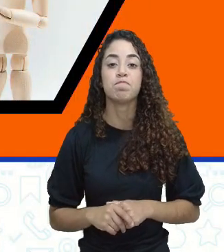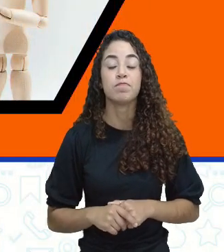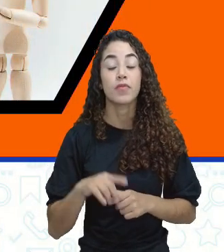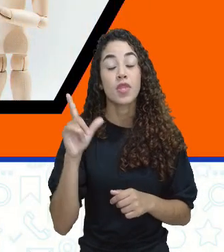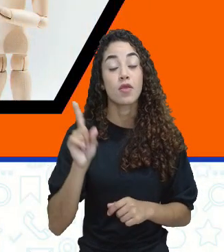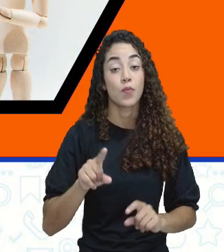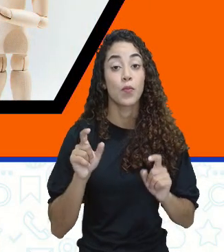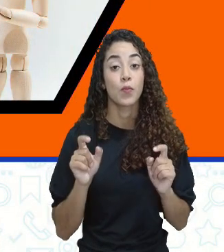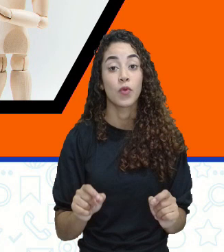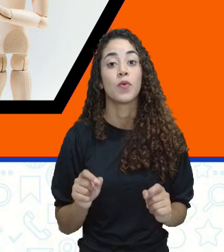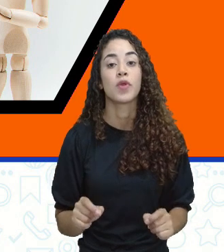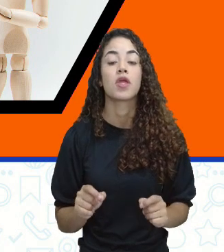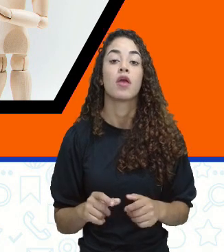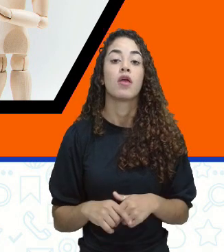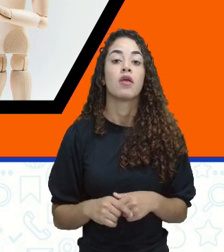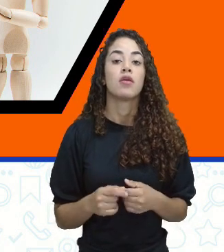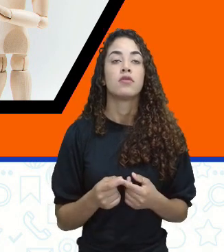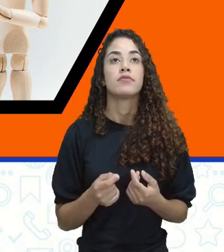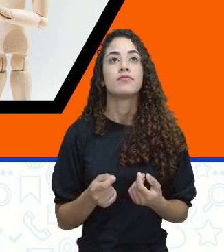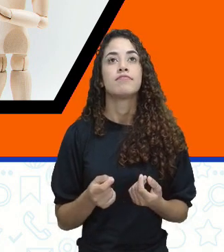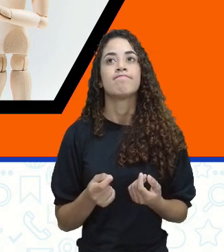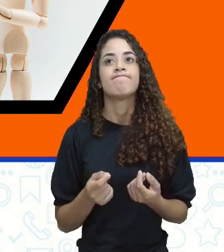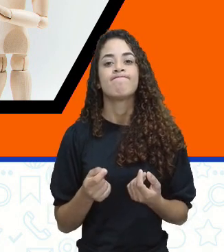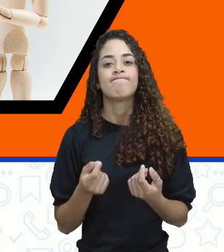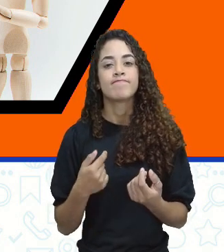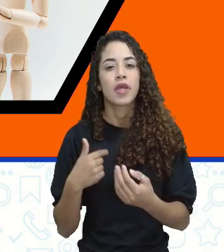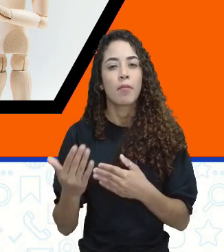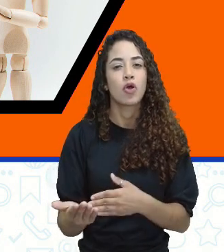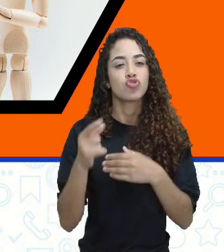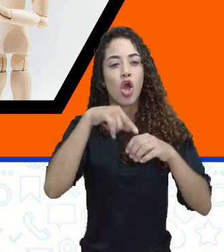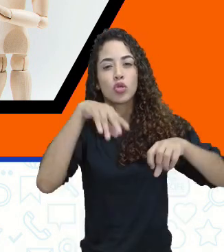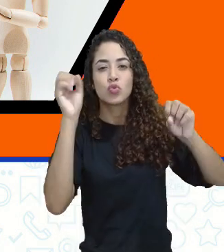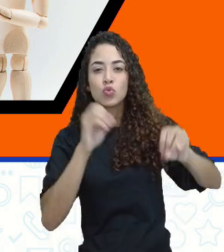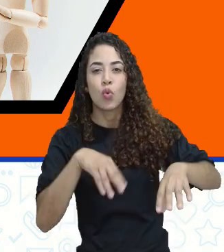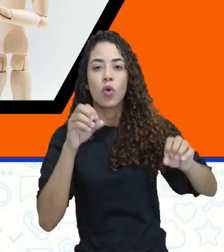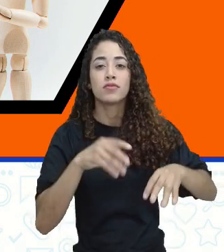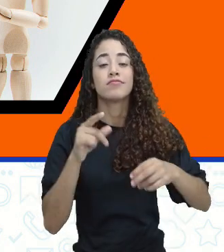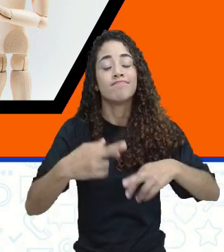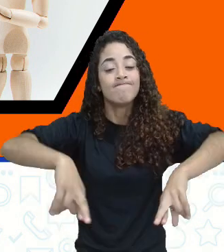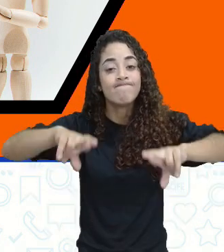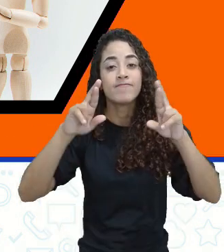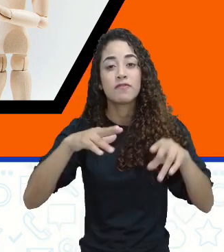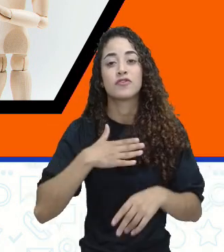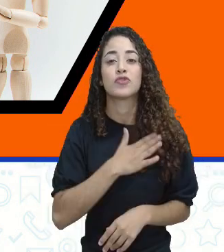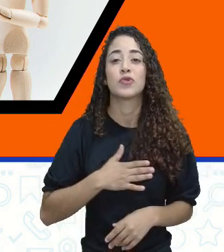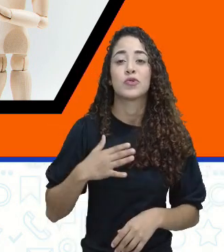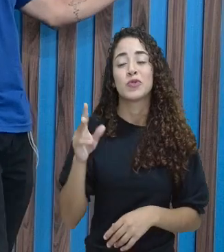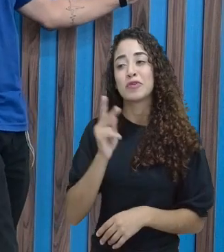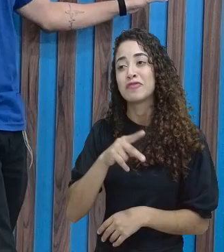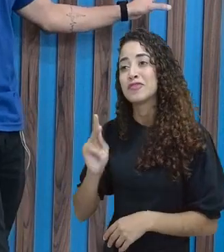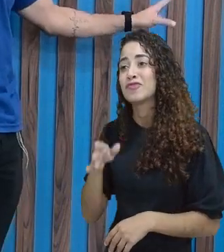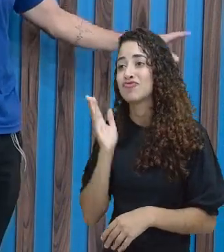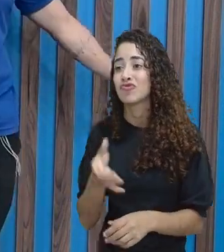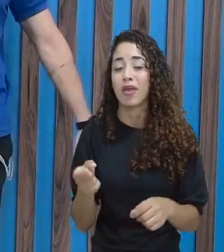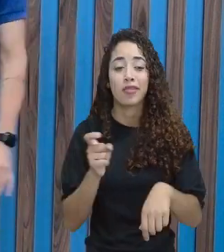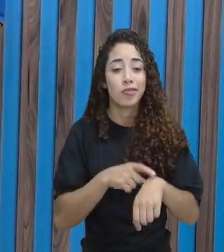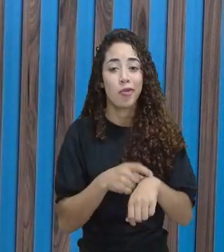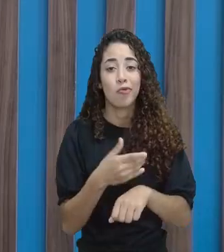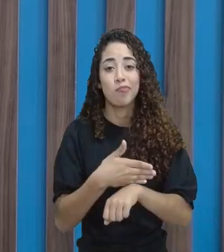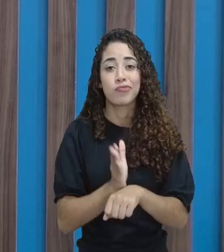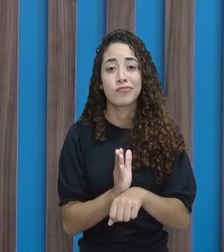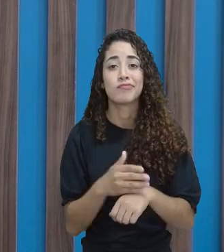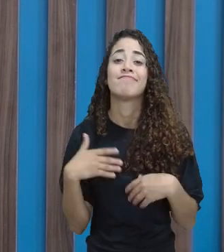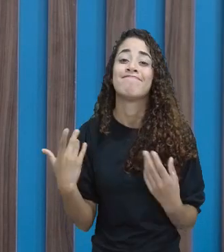que é o que norteia aí a nossa educação, né? Então, espero que vocês tenham gostado, professora. Já estouramos até o nosso tempo.